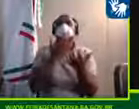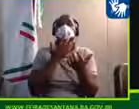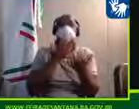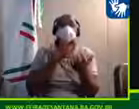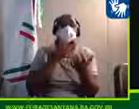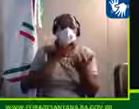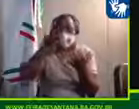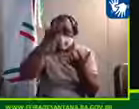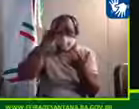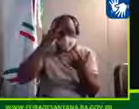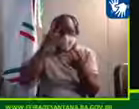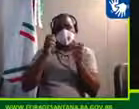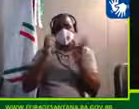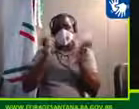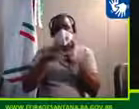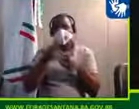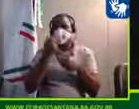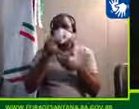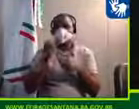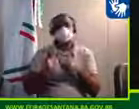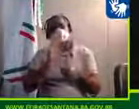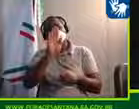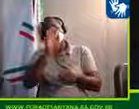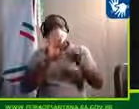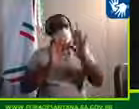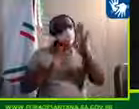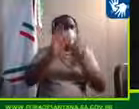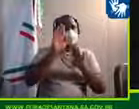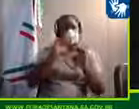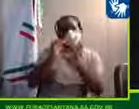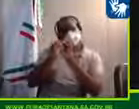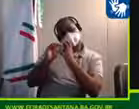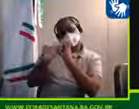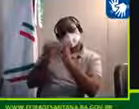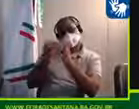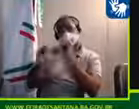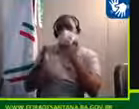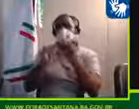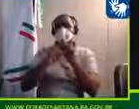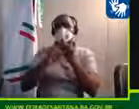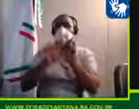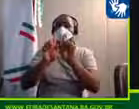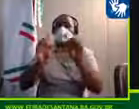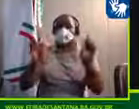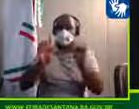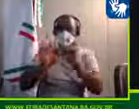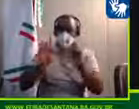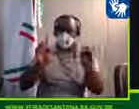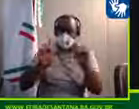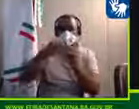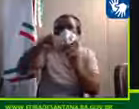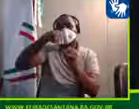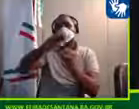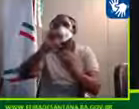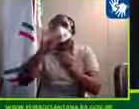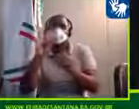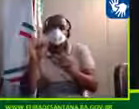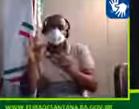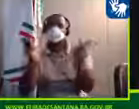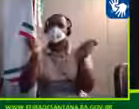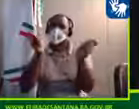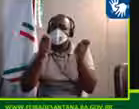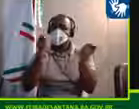fazer perguntas podem sinalizar aqui pelo chat do Google Meet. A gente já tem algumas pessoas interessadas aqui em fazer